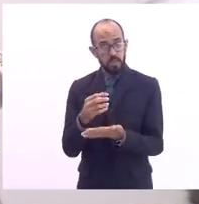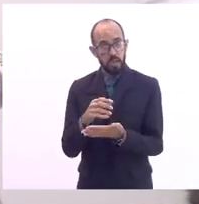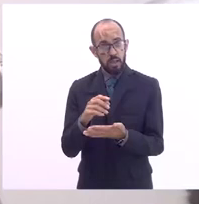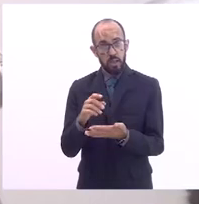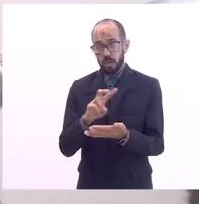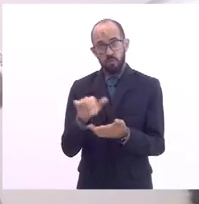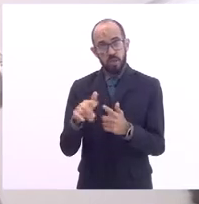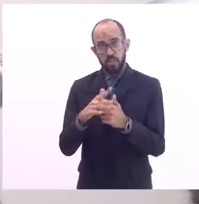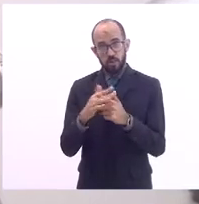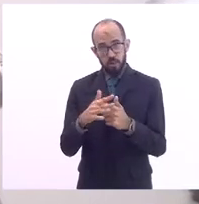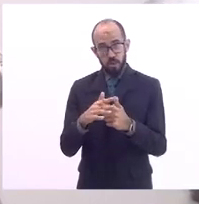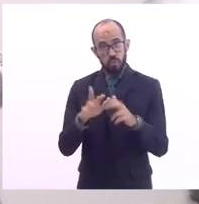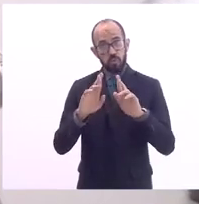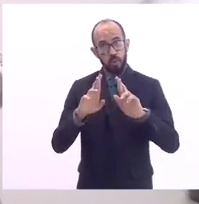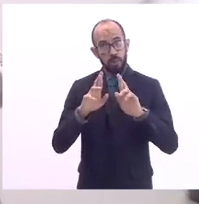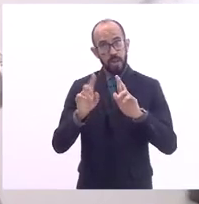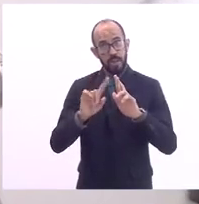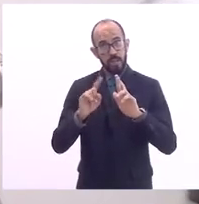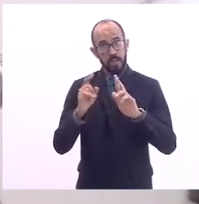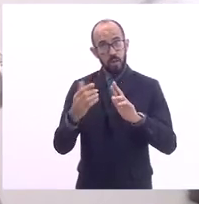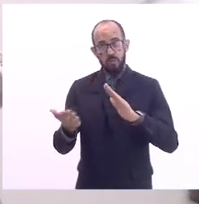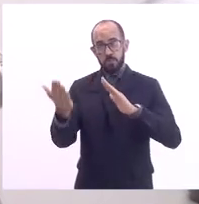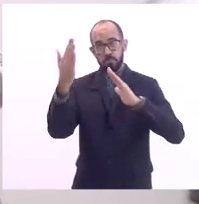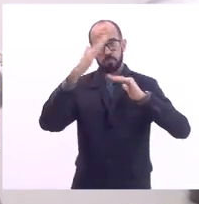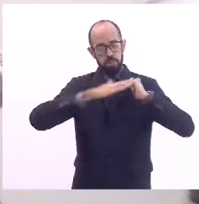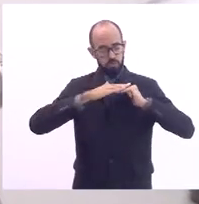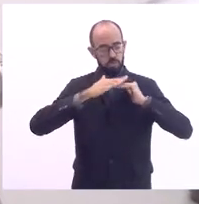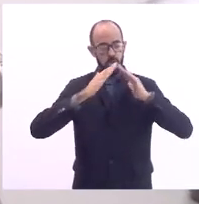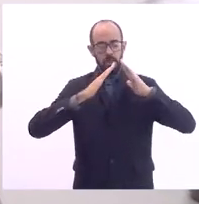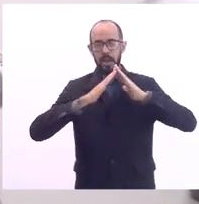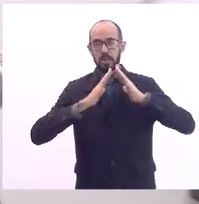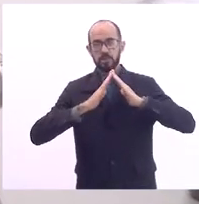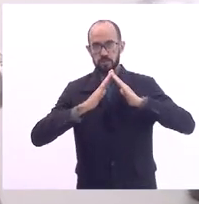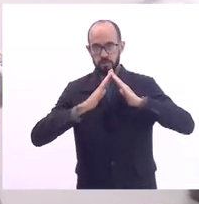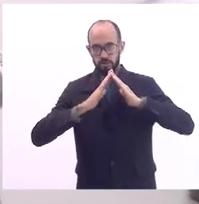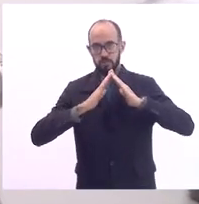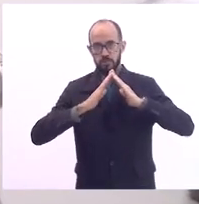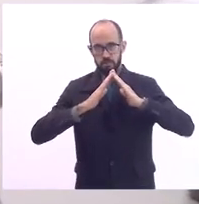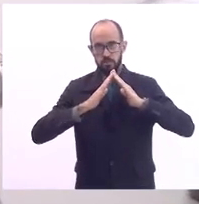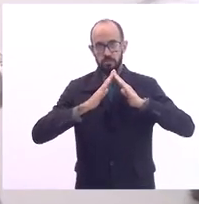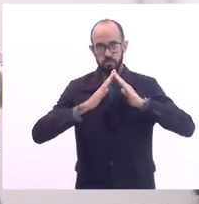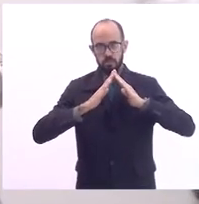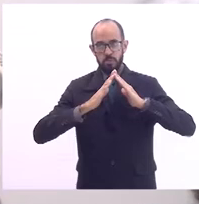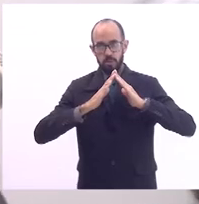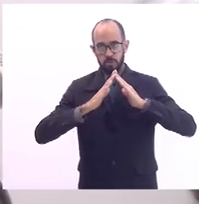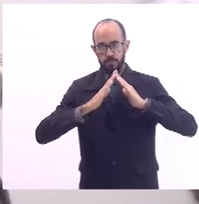em cima da minha casa, mas vamos ver como vai ficar isso. E, para finalizar, deputado, uma outra preocupação,